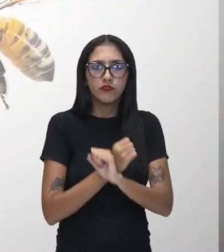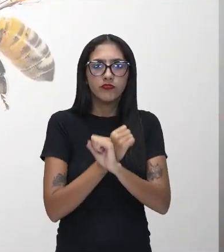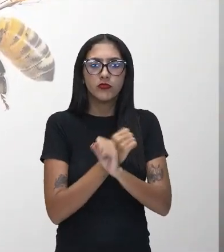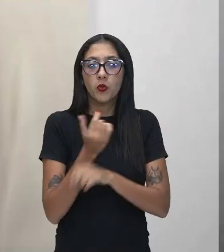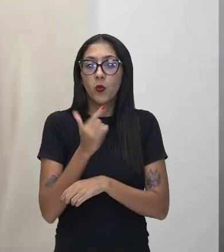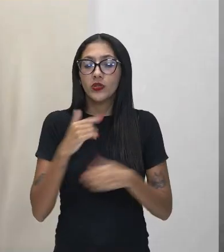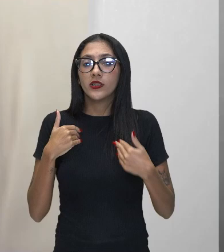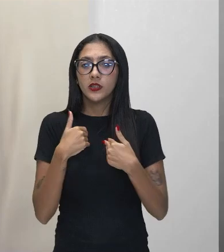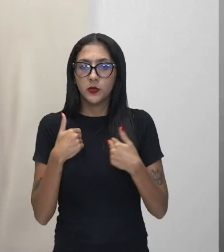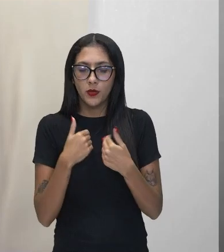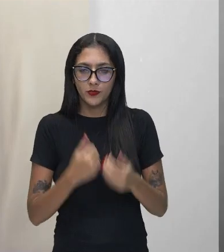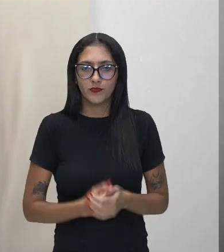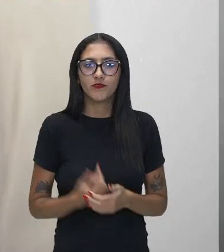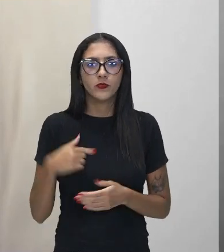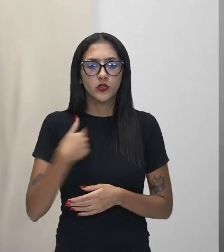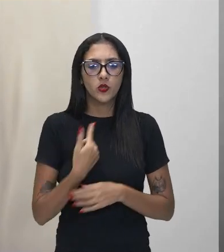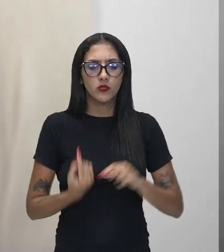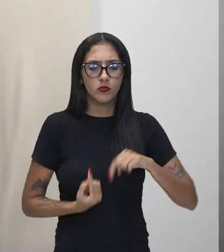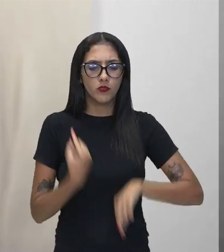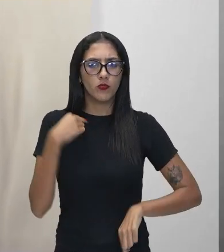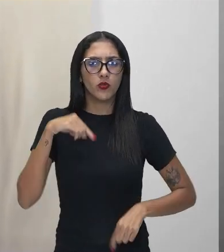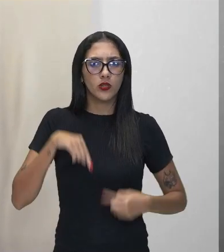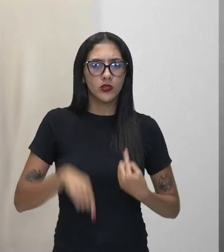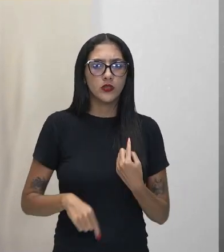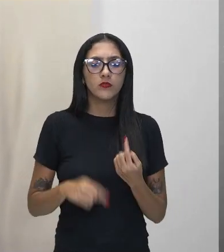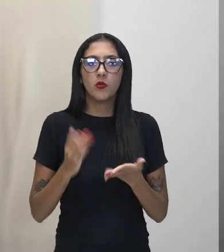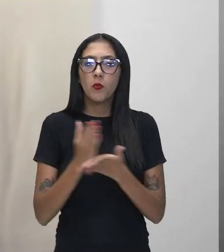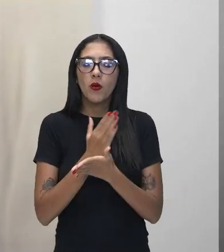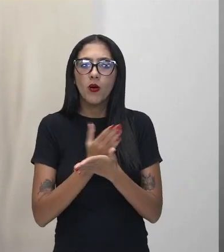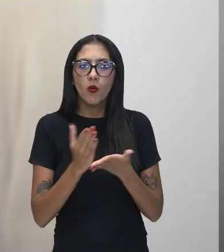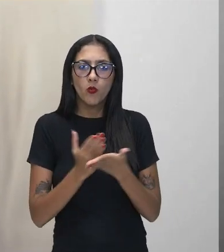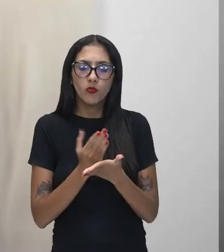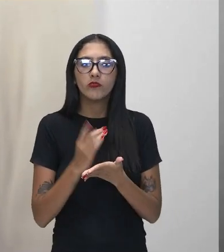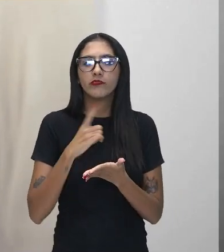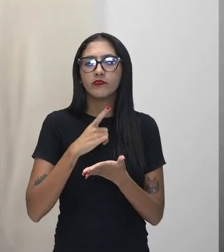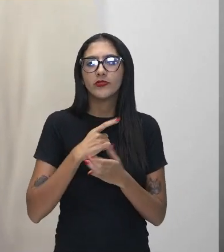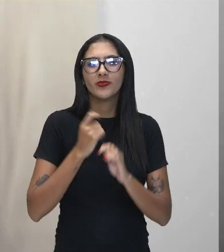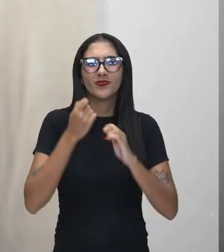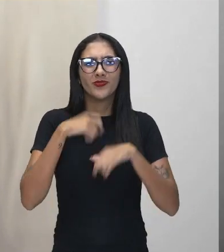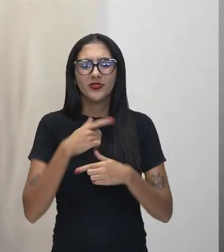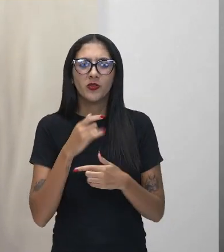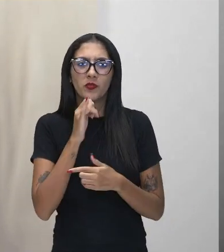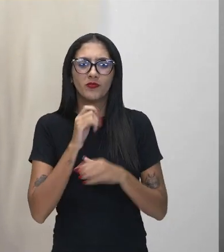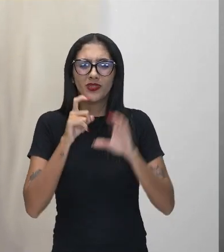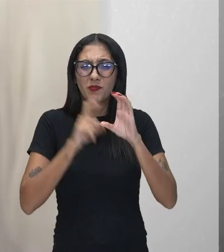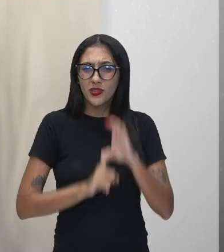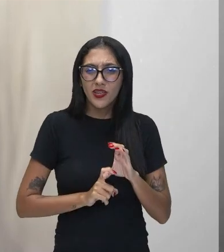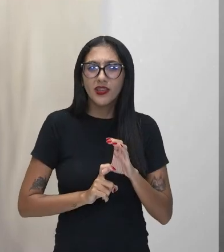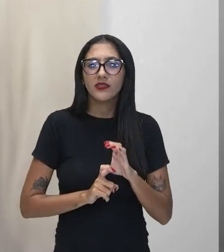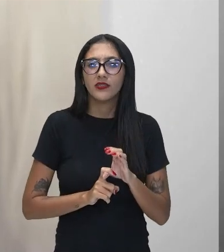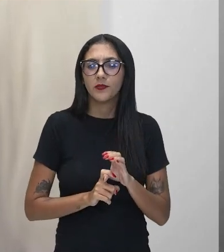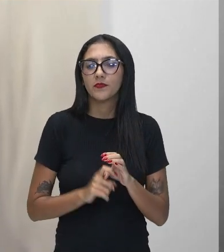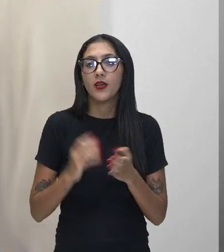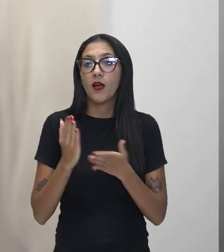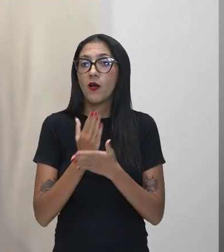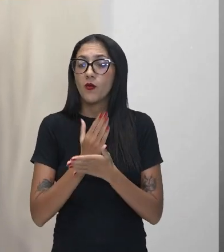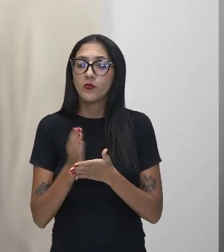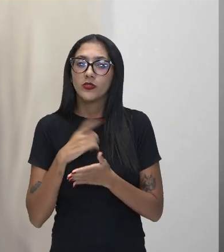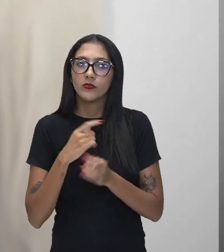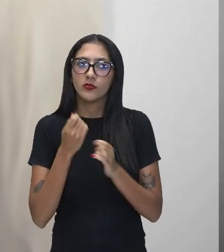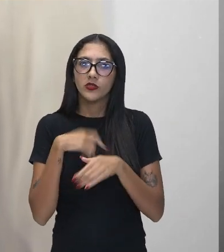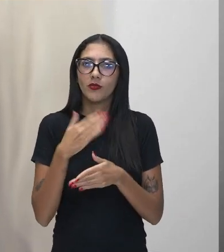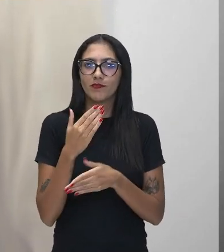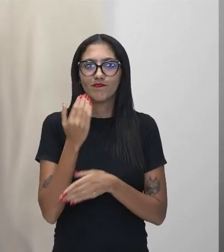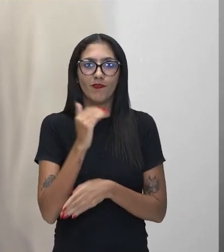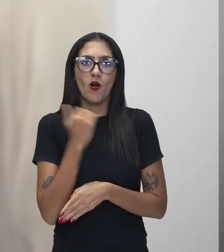predadores. Em nosso organismo, alguns alcaloides podem causar dependência química e, algumas vezes, levar a pessoa à